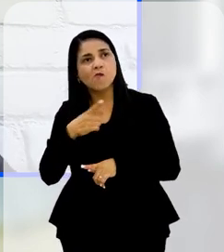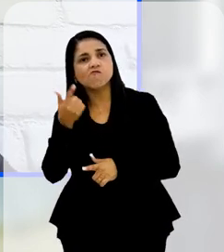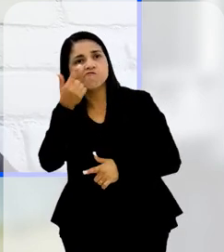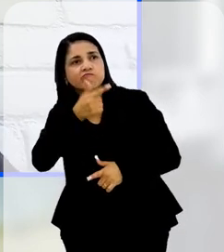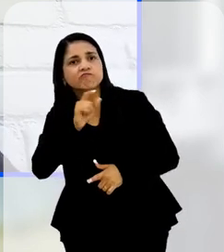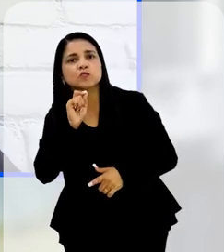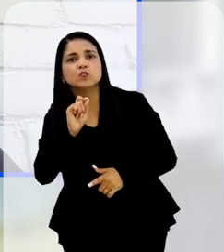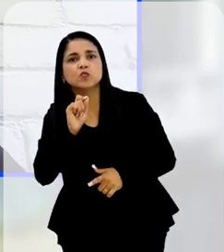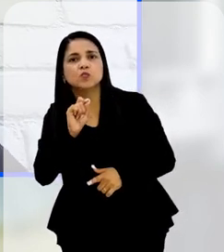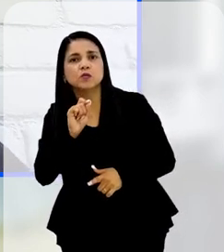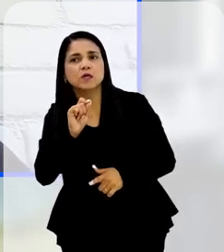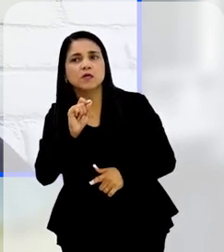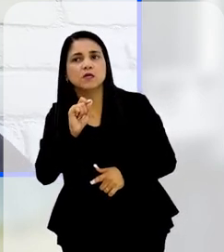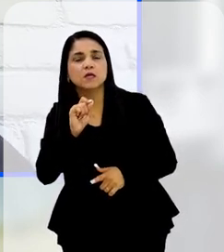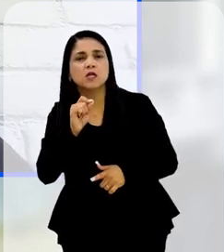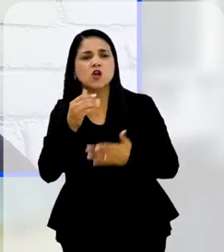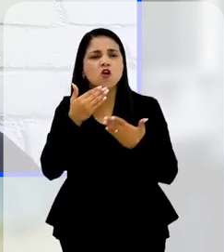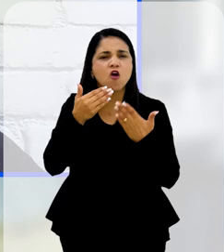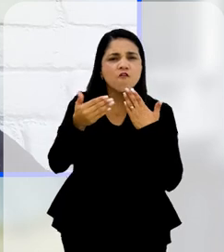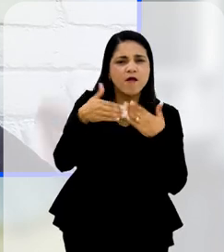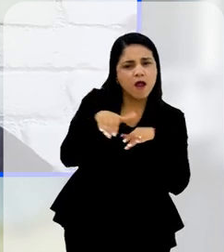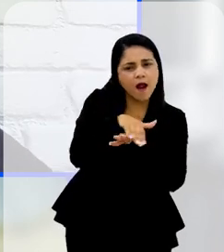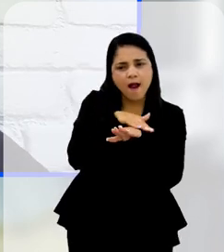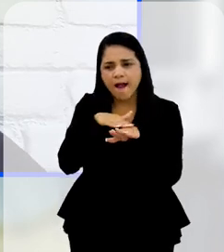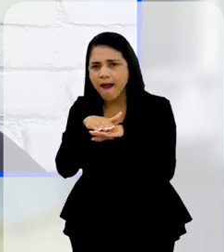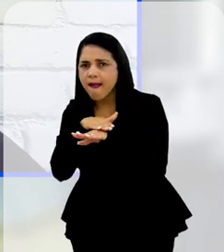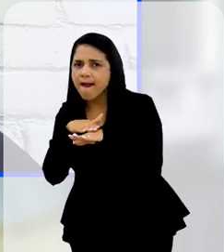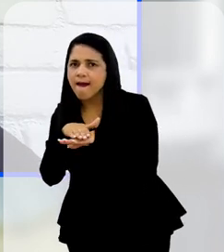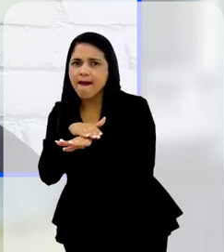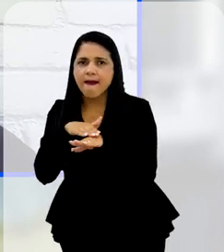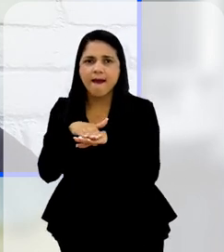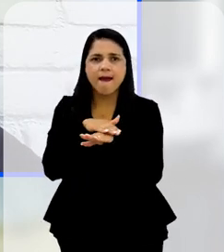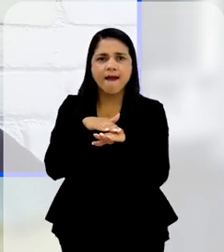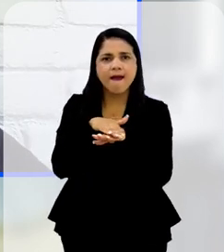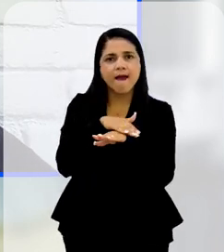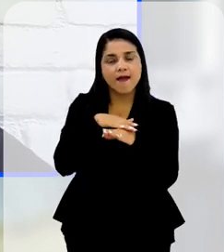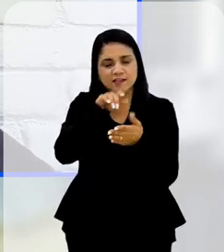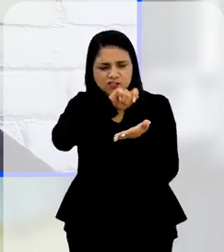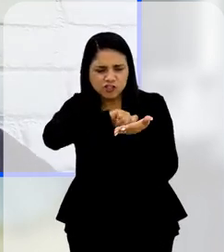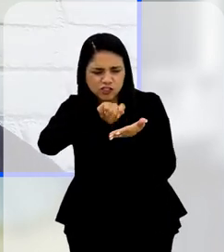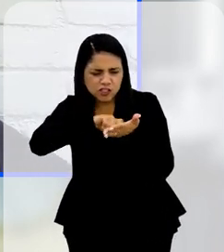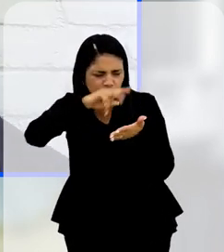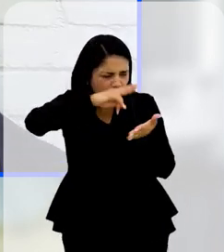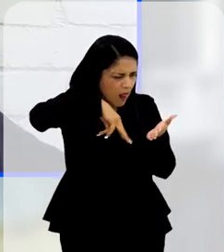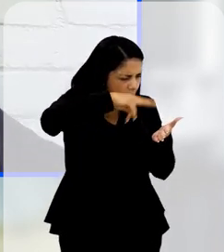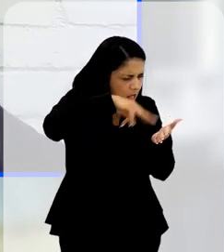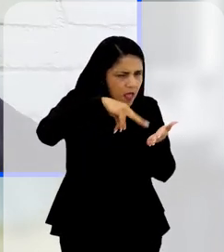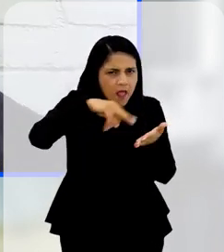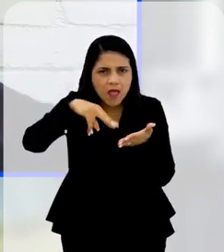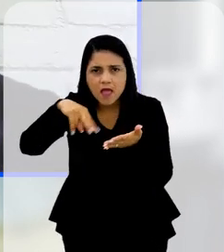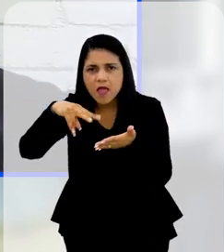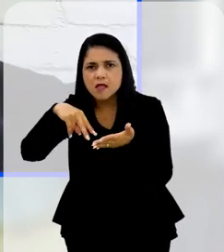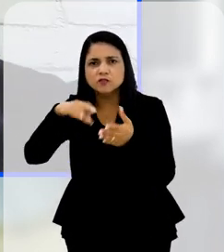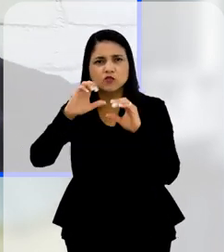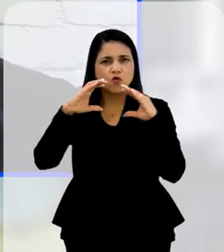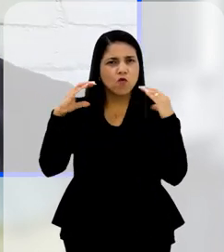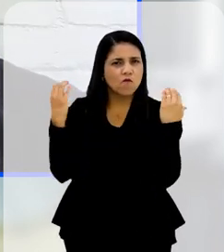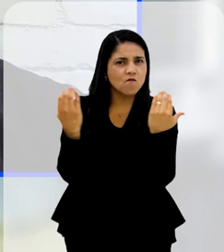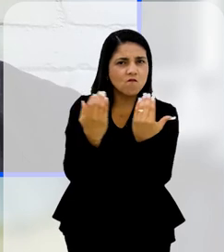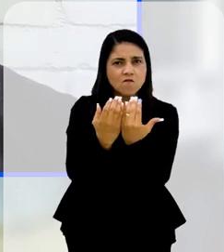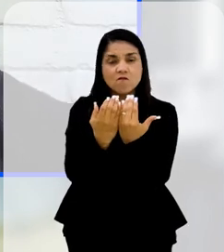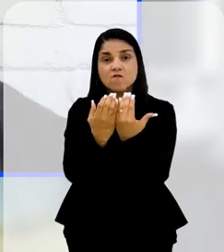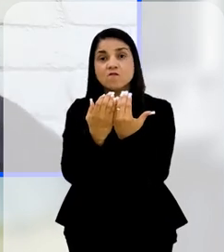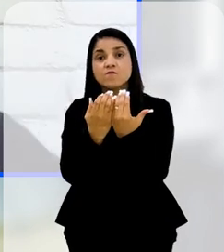comecei, nas minhas conversas, e até em outros escritos, em outras observações, em conferências,